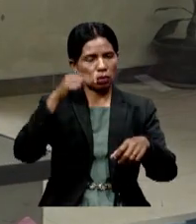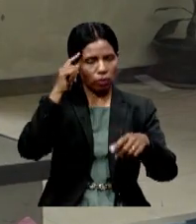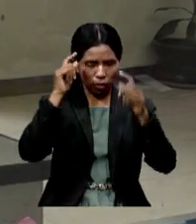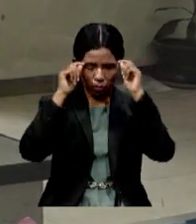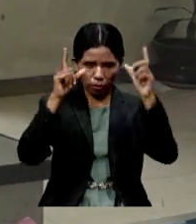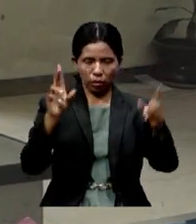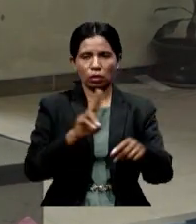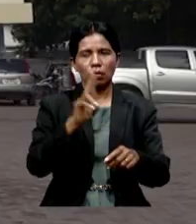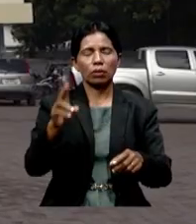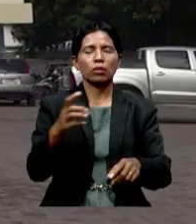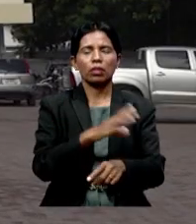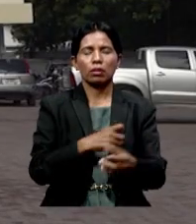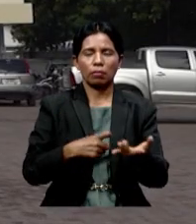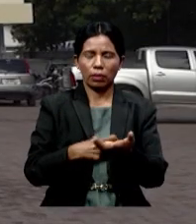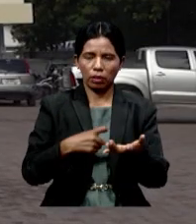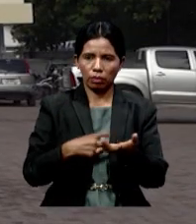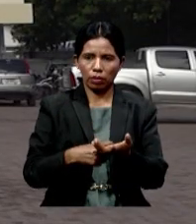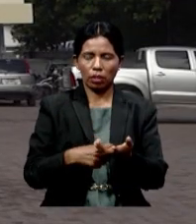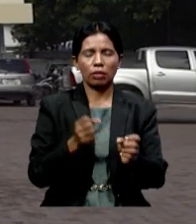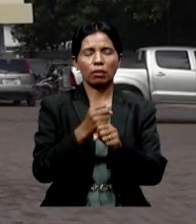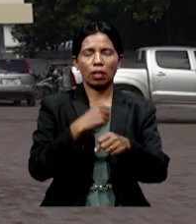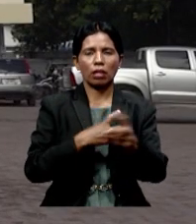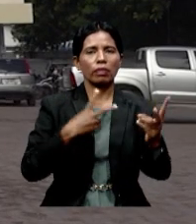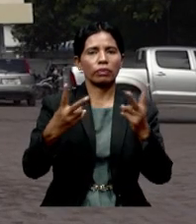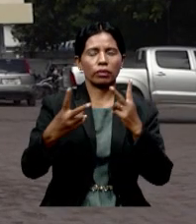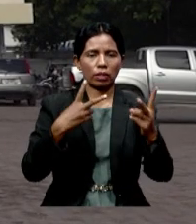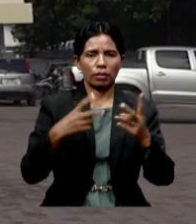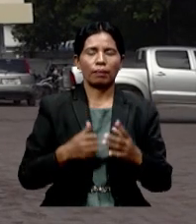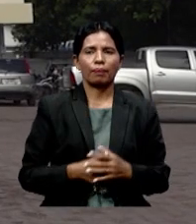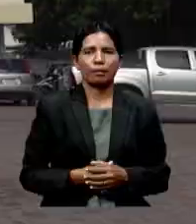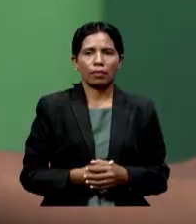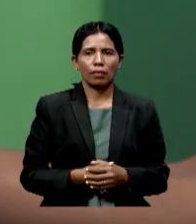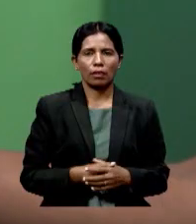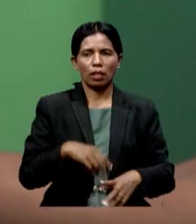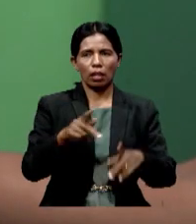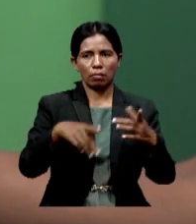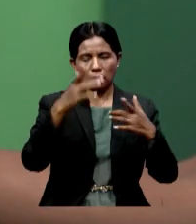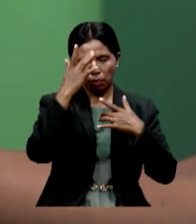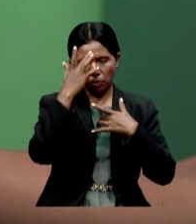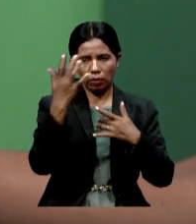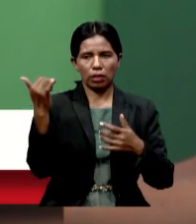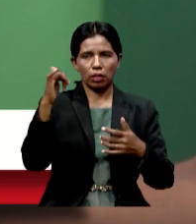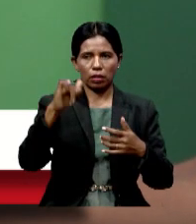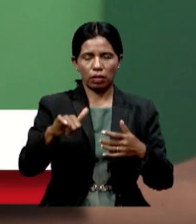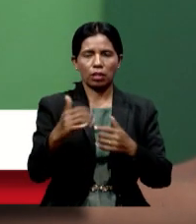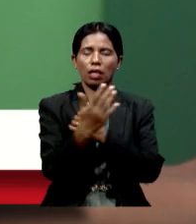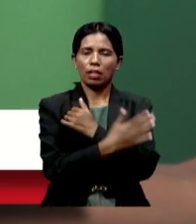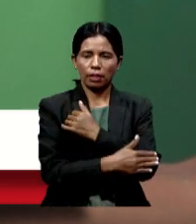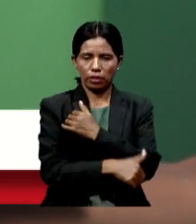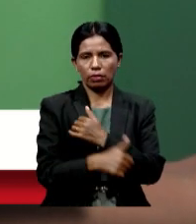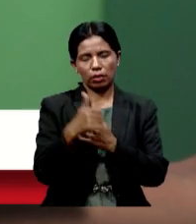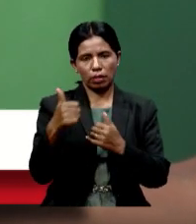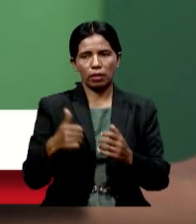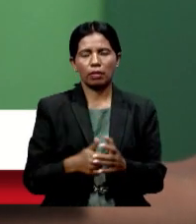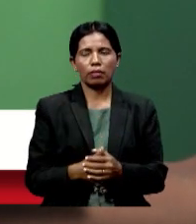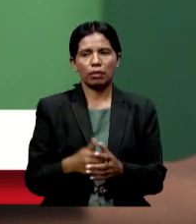utiliza passaporte inválido onde halo viazen. Pasien sira na katuba tratamento iha railiur ne iha